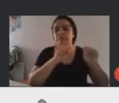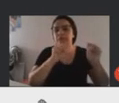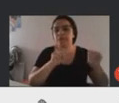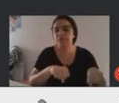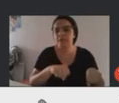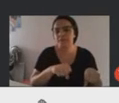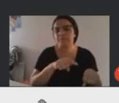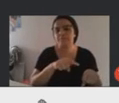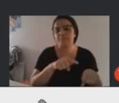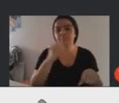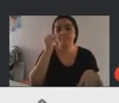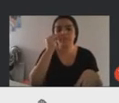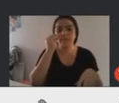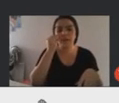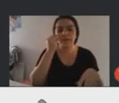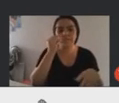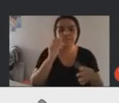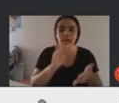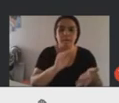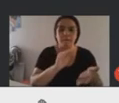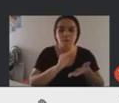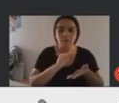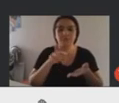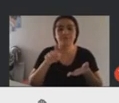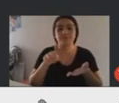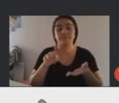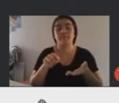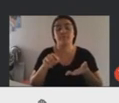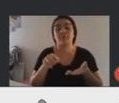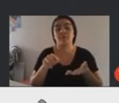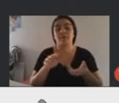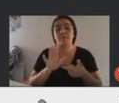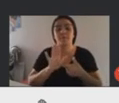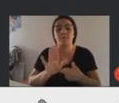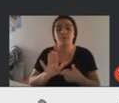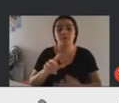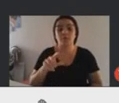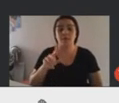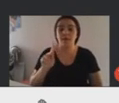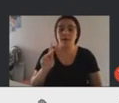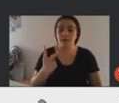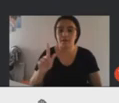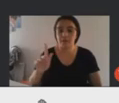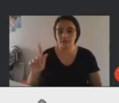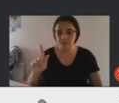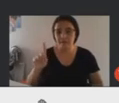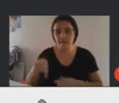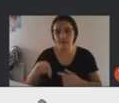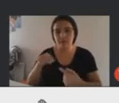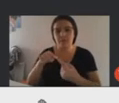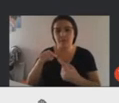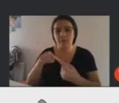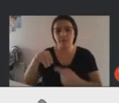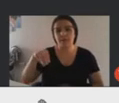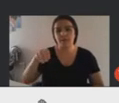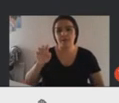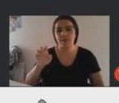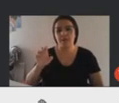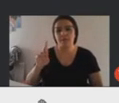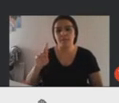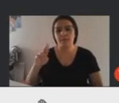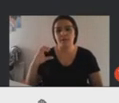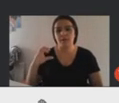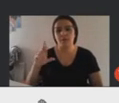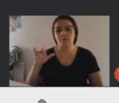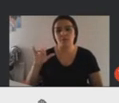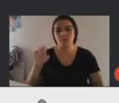de preparo de amostras. Então, aqui nós usamos num trabalho de determinação de mercúrio também, e nesse